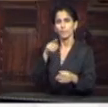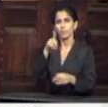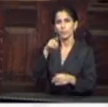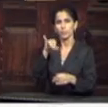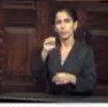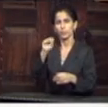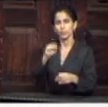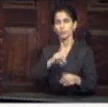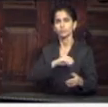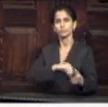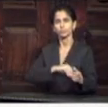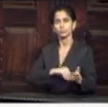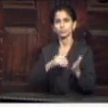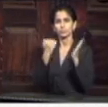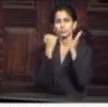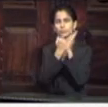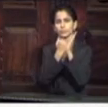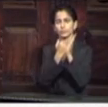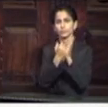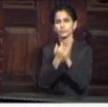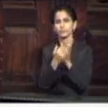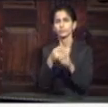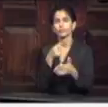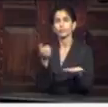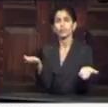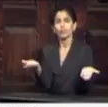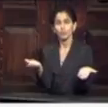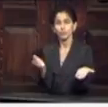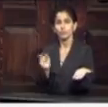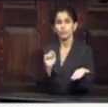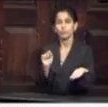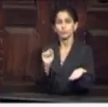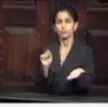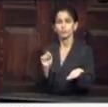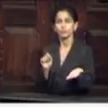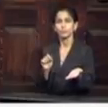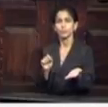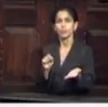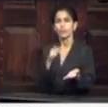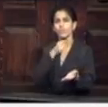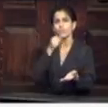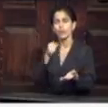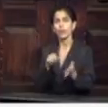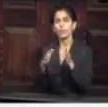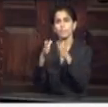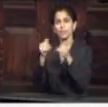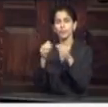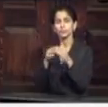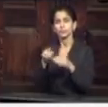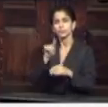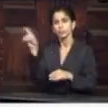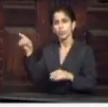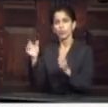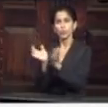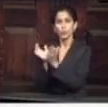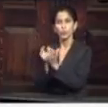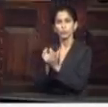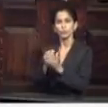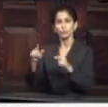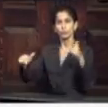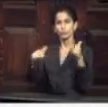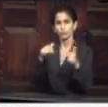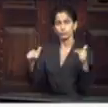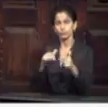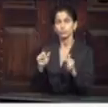Afinal de contas, quem é que fala pelos profissionais, pelos trabalhadores? São